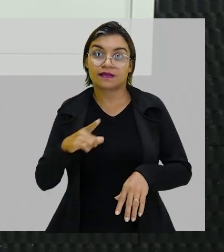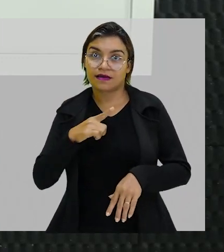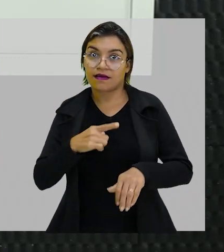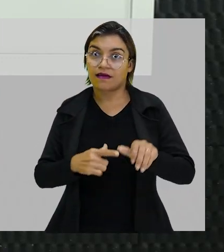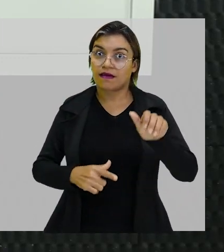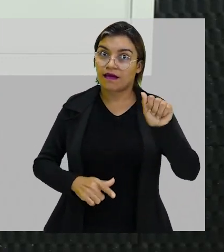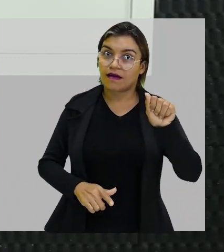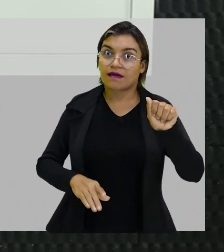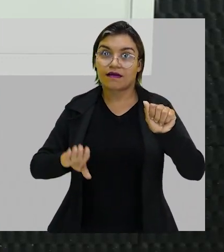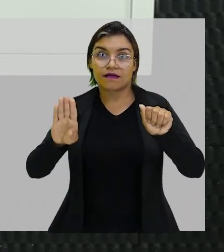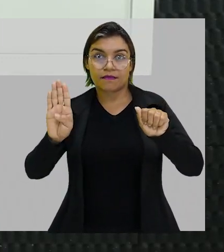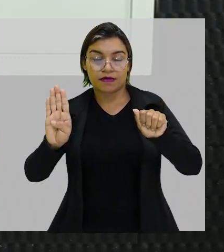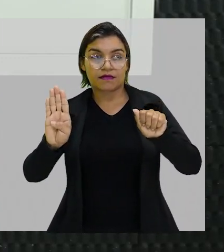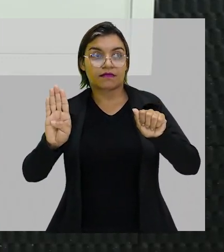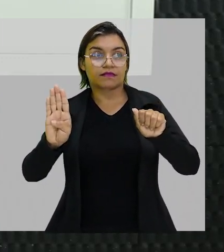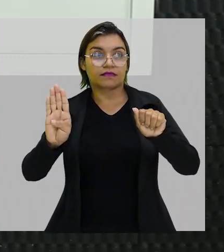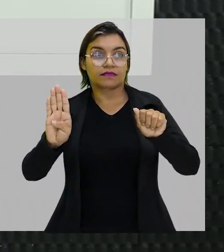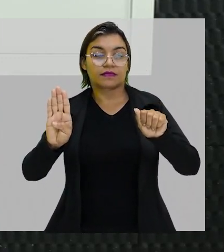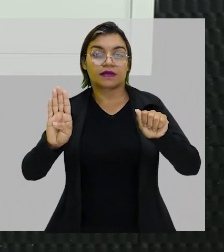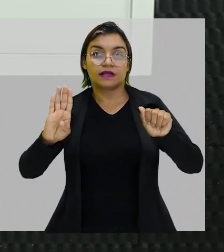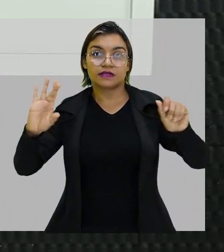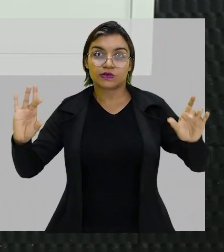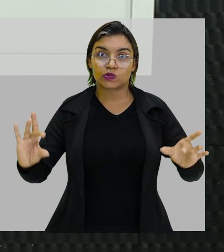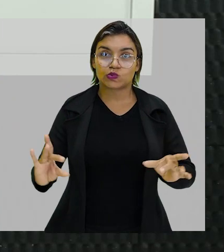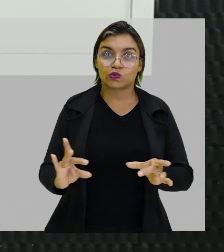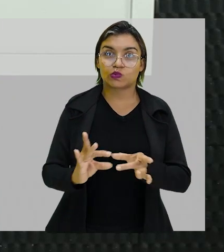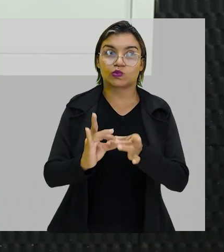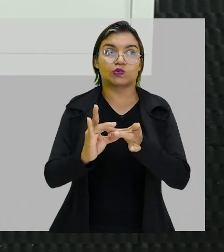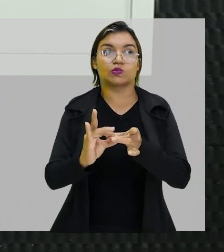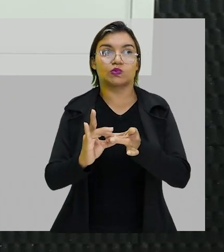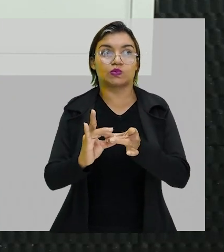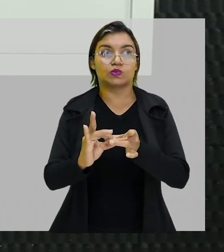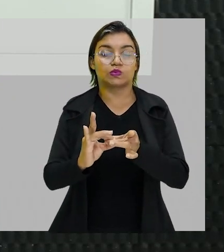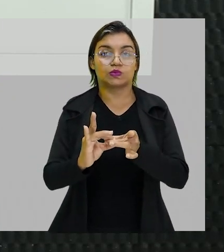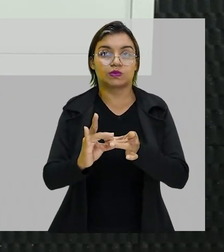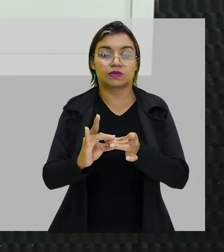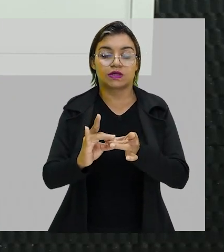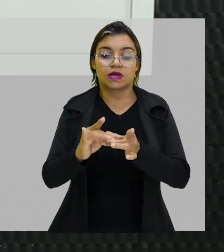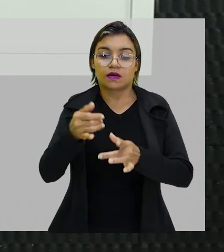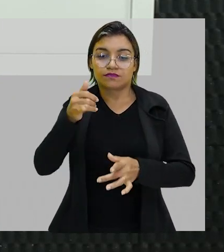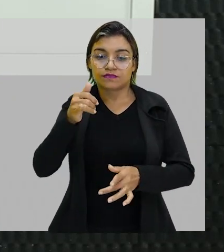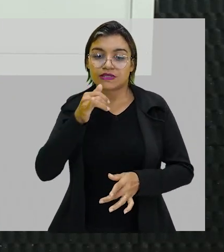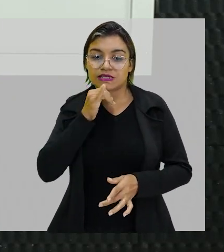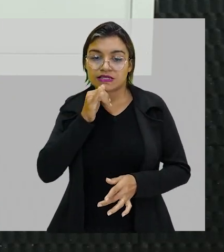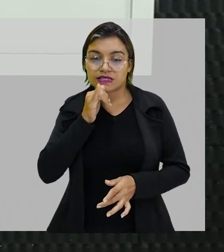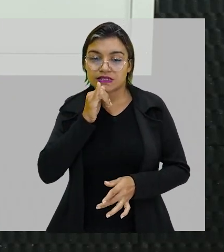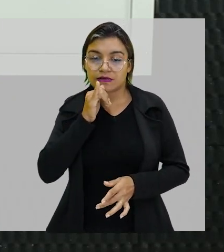Então eles se conectam aqui a um circuito.